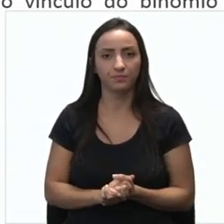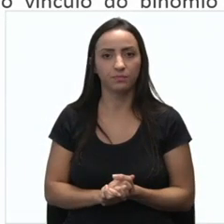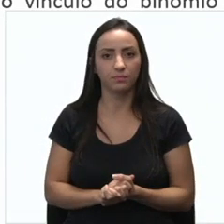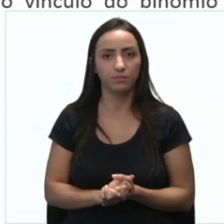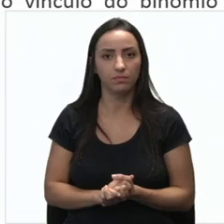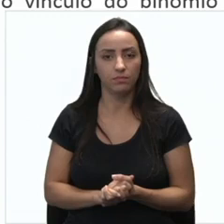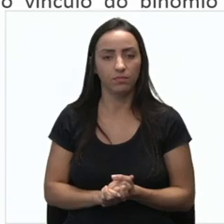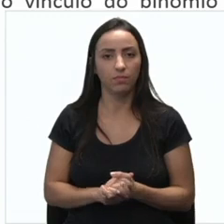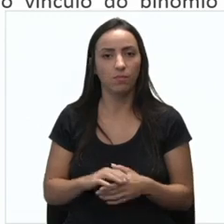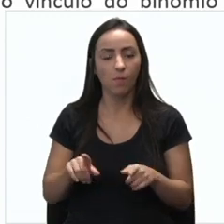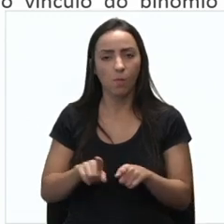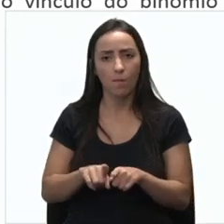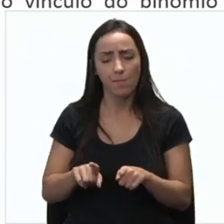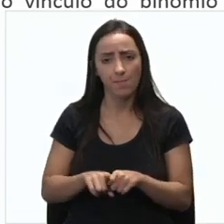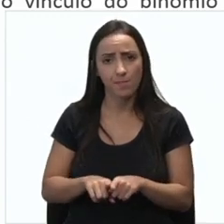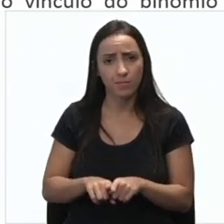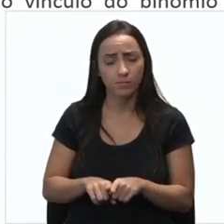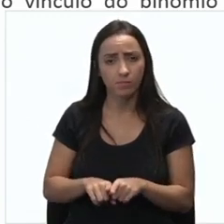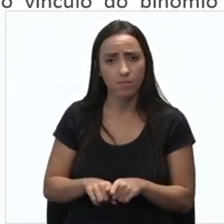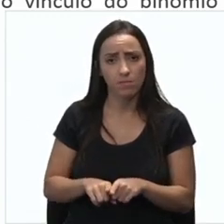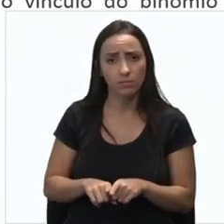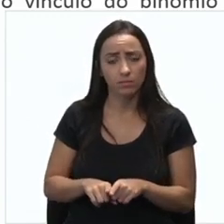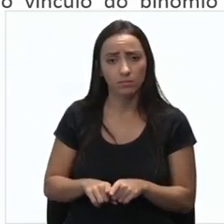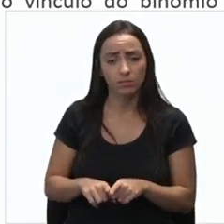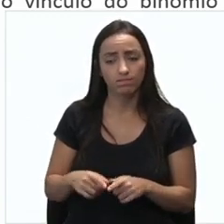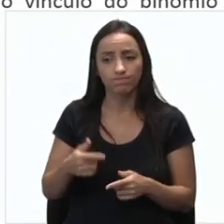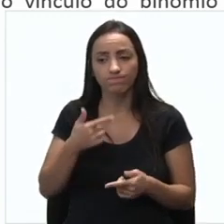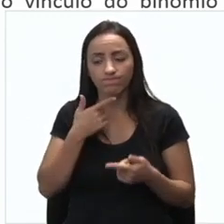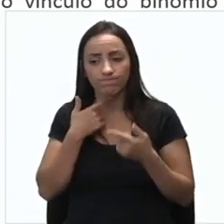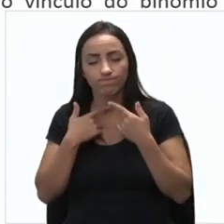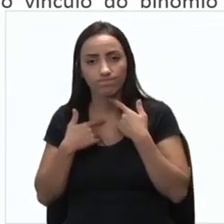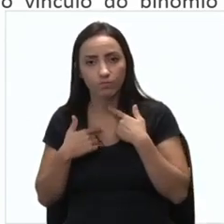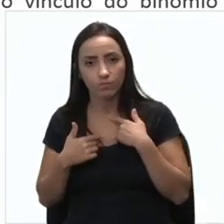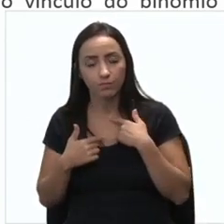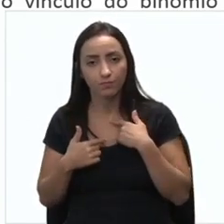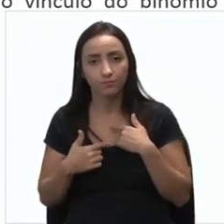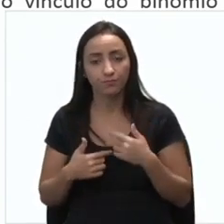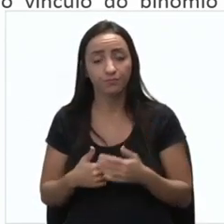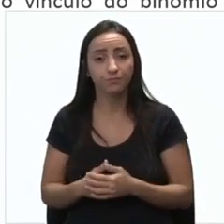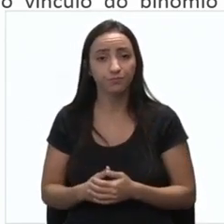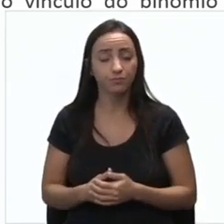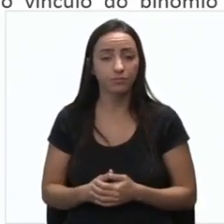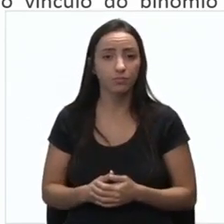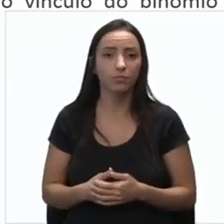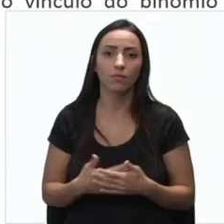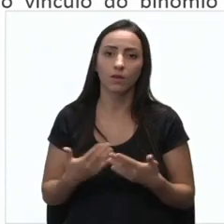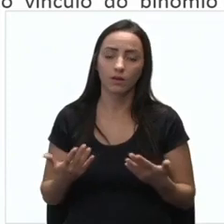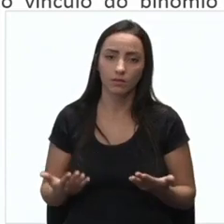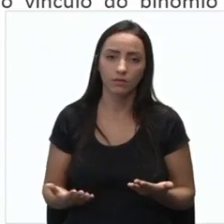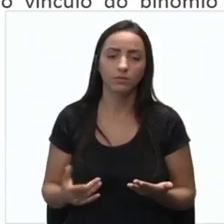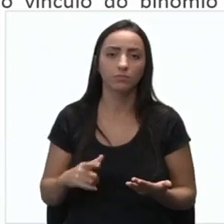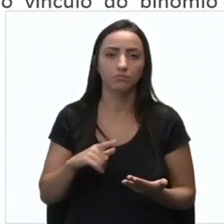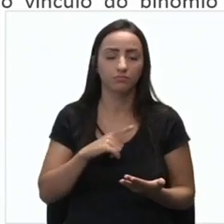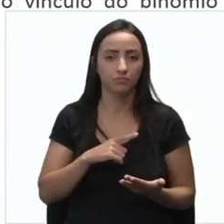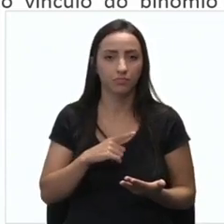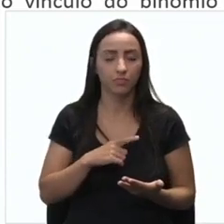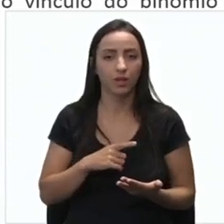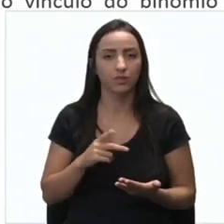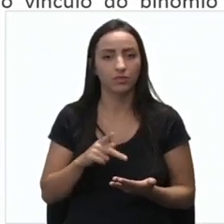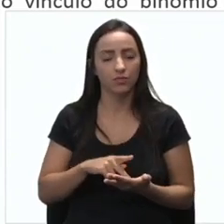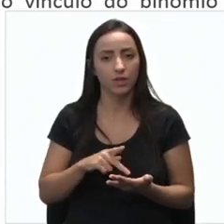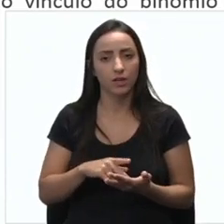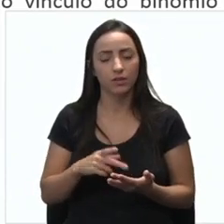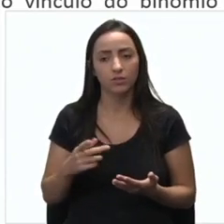as suas preferências. Quando somado ao bom desempenho profissional, aí se instaura realmente